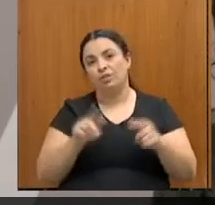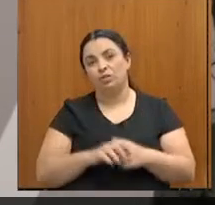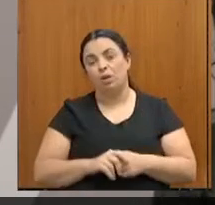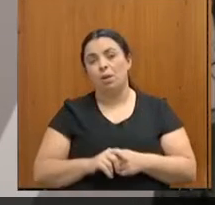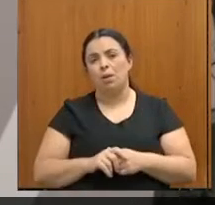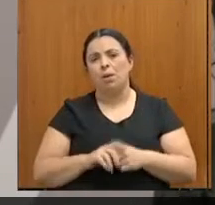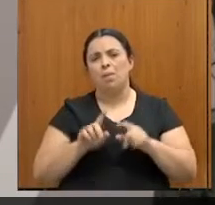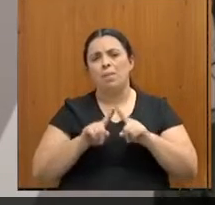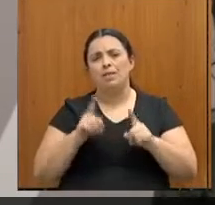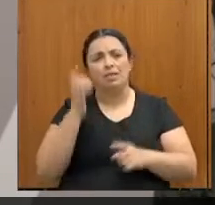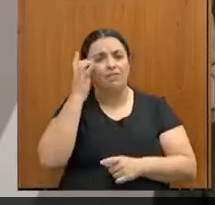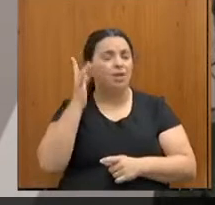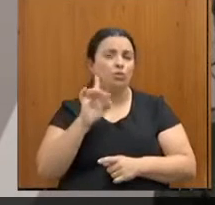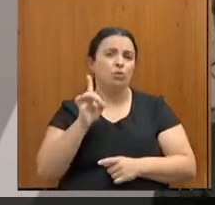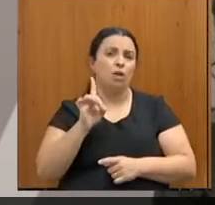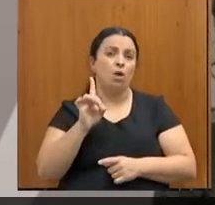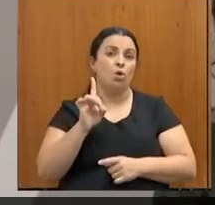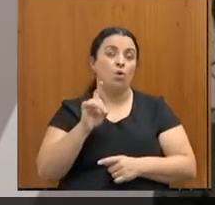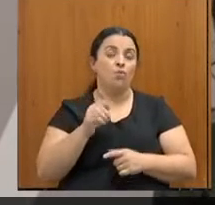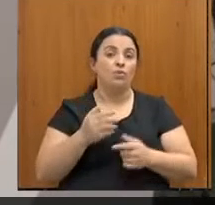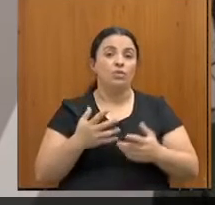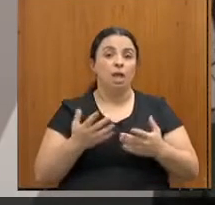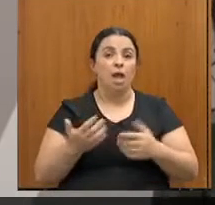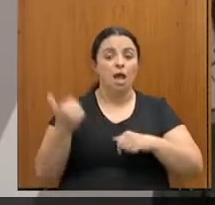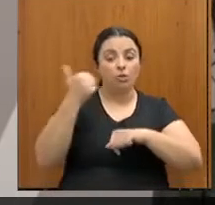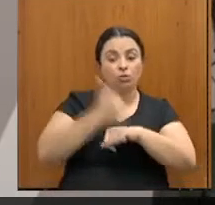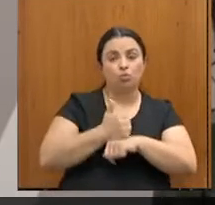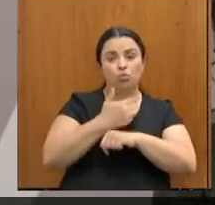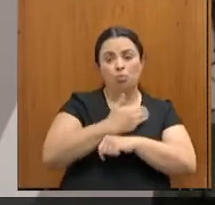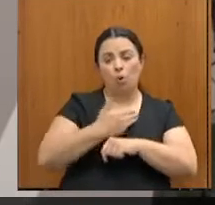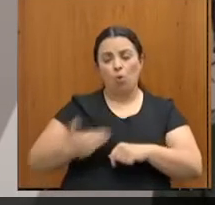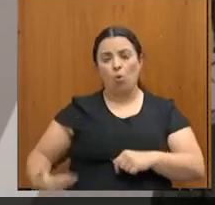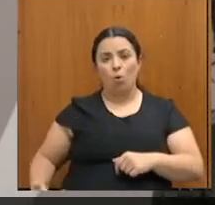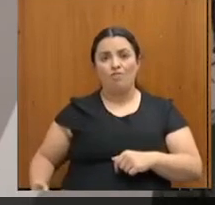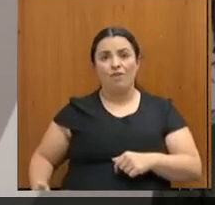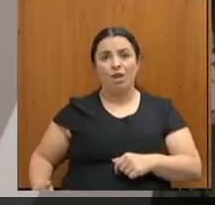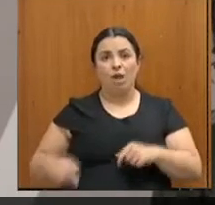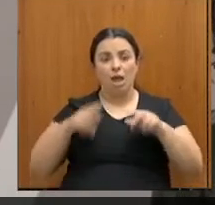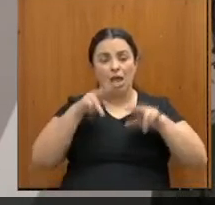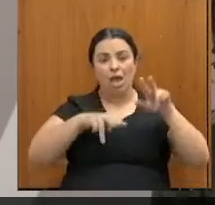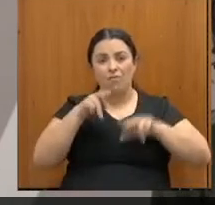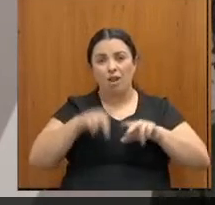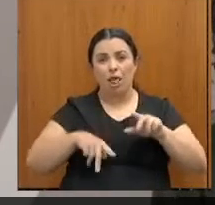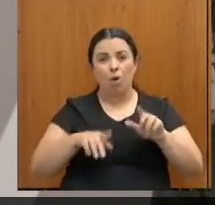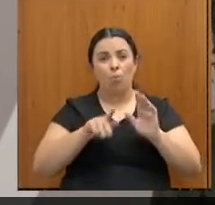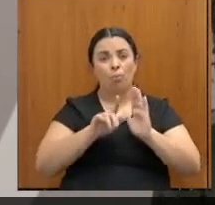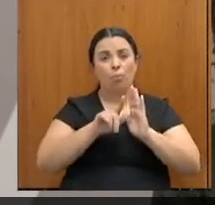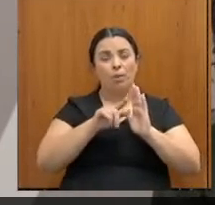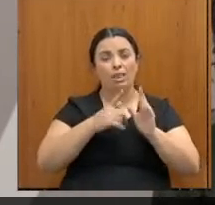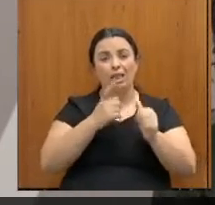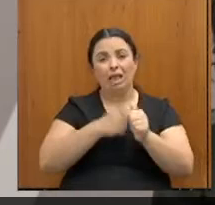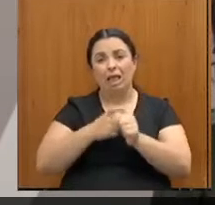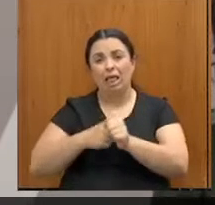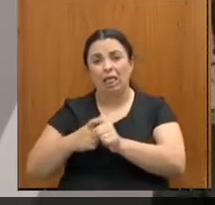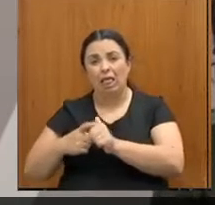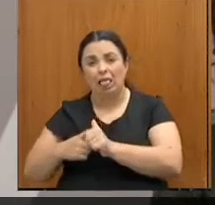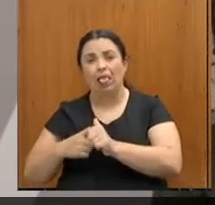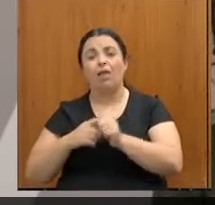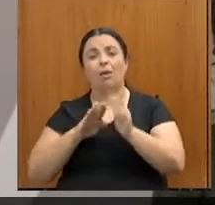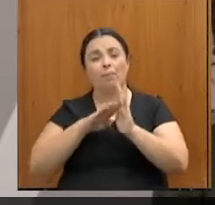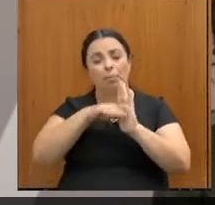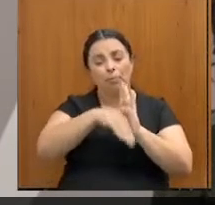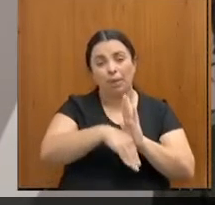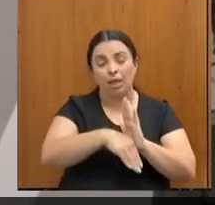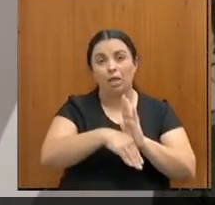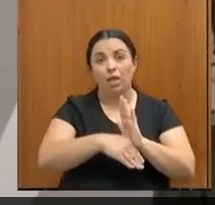você pegar um best Como o governo pegou um teste que se acumulou por anos e anos de governos e você colocar